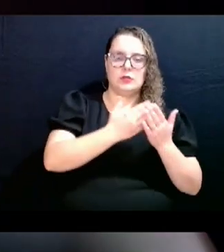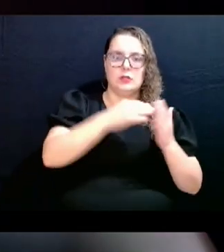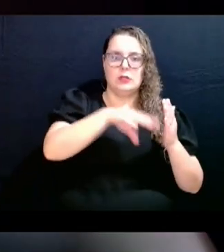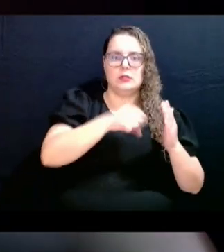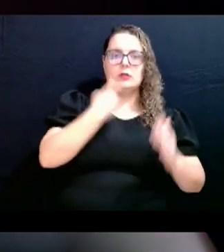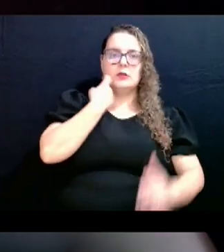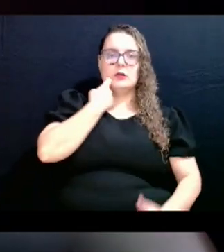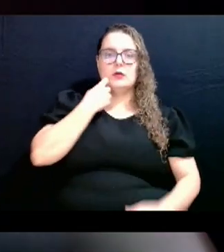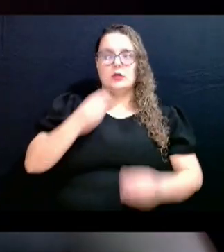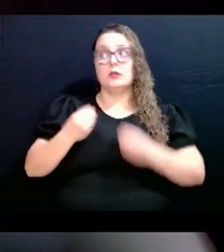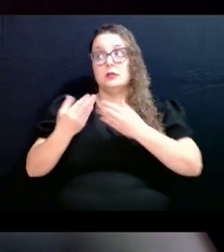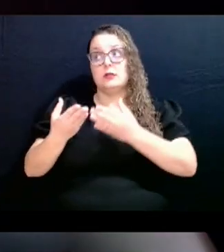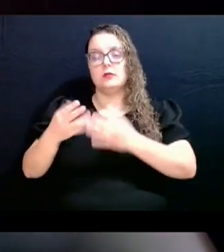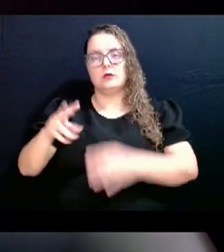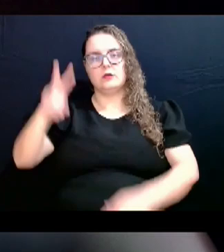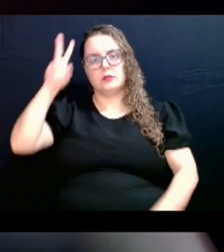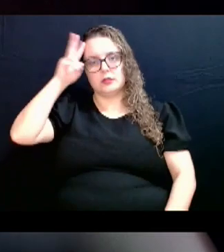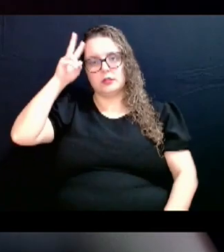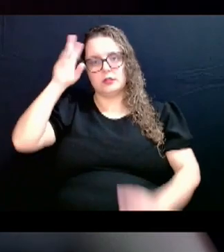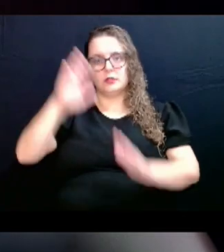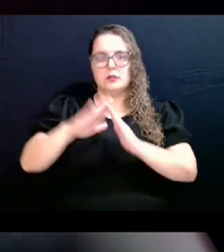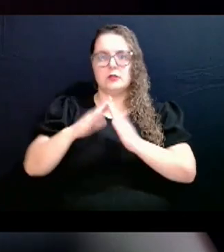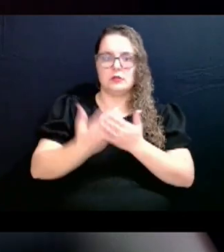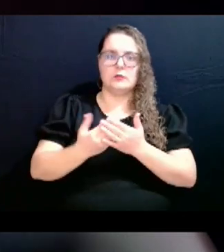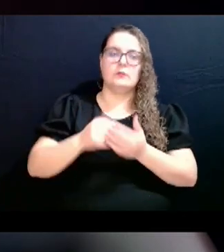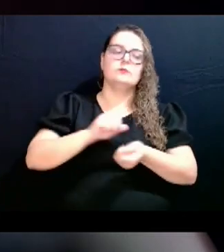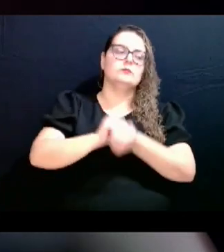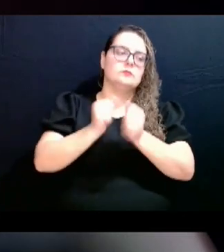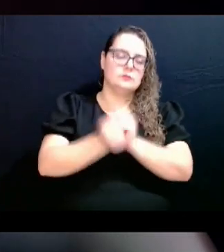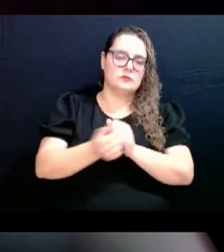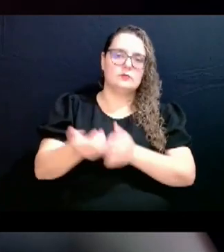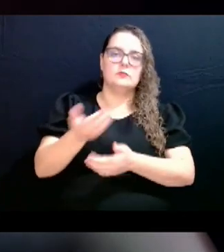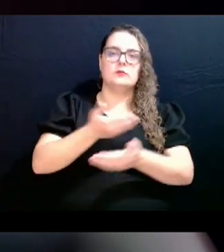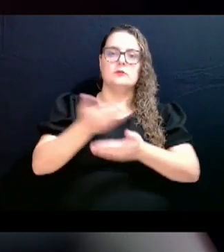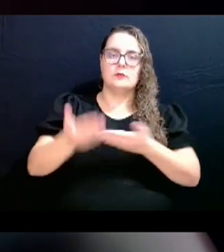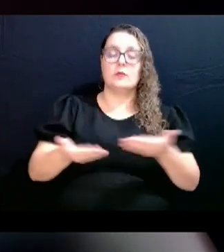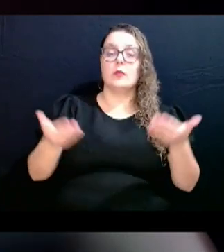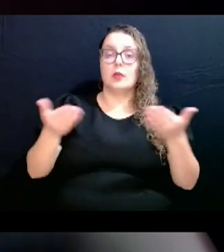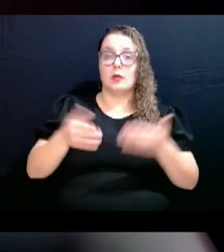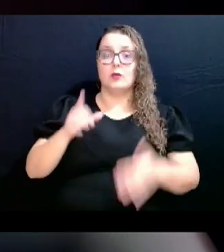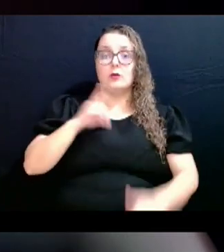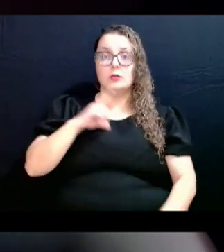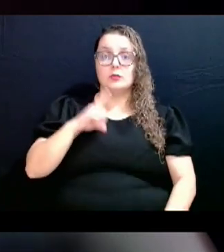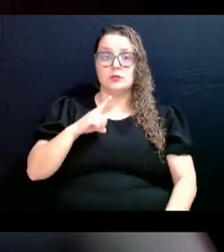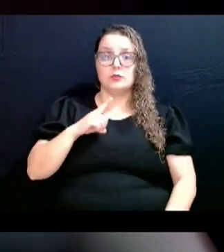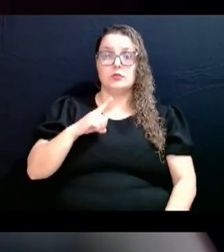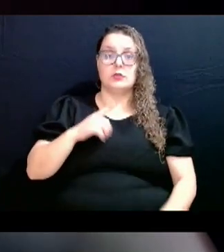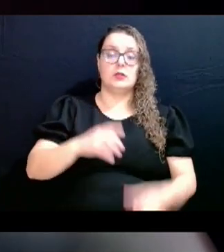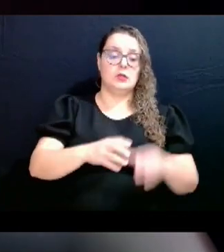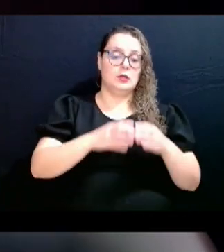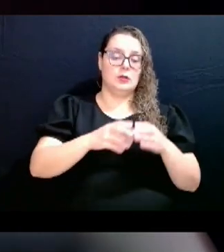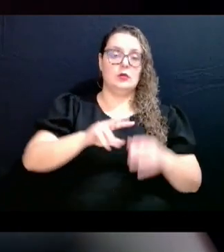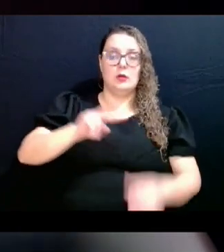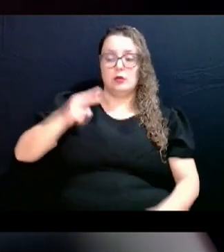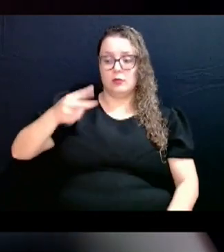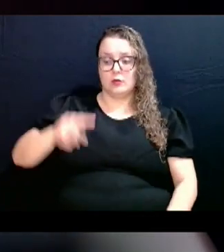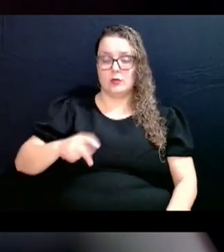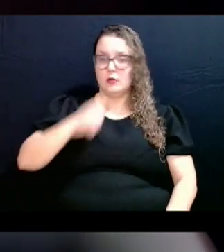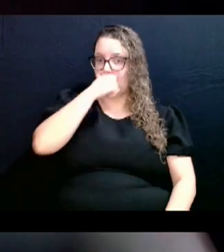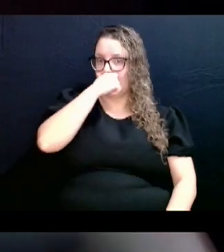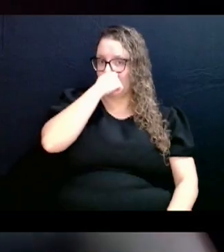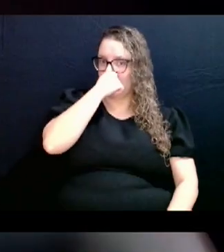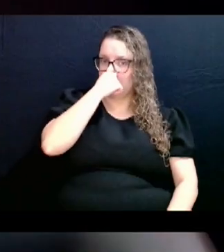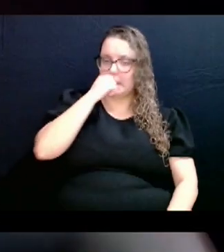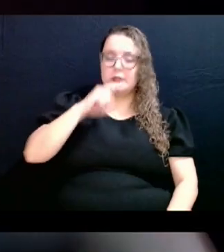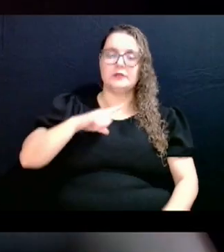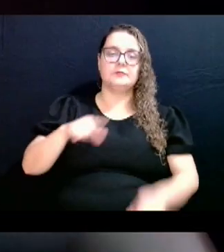escola. Então, existe uma flexibilidade. Entendi. Hoje a gente tem muito a convivência alternada. Eu tenho casos, inclusive, em